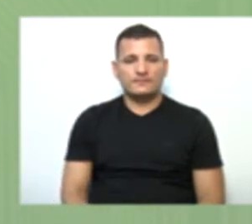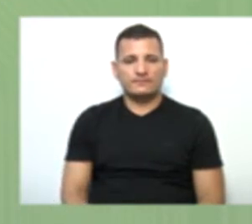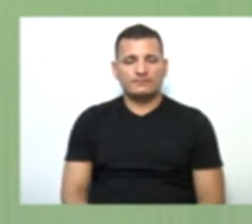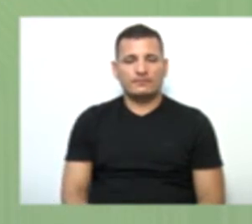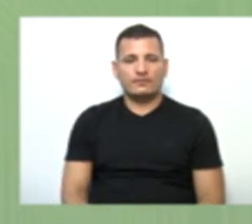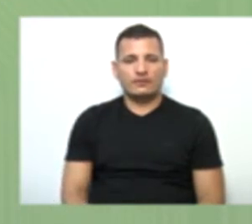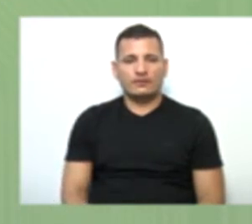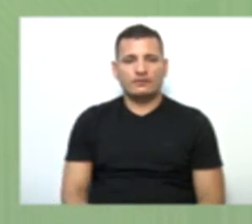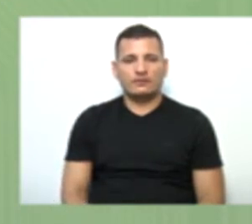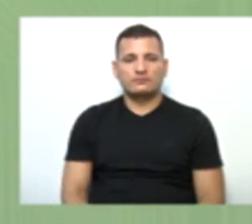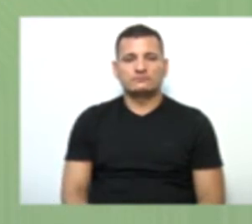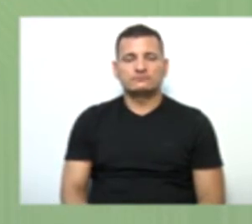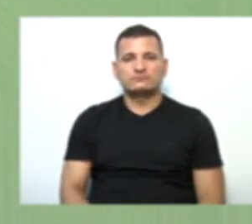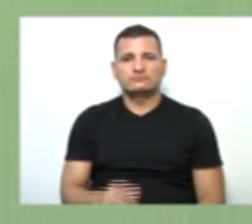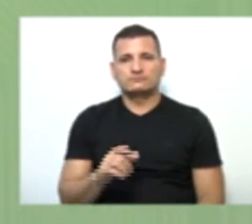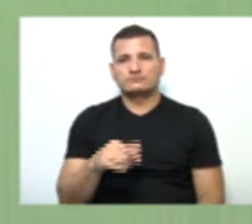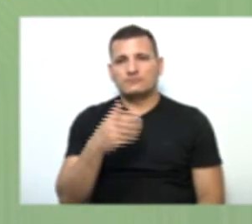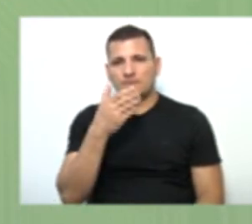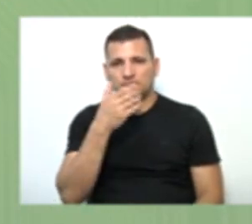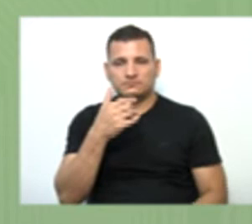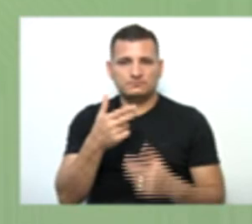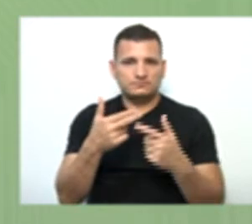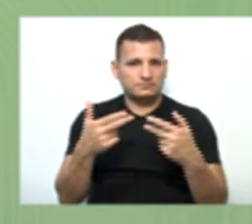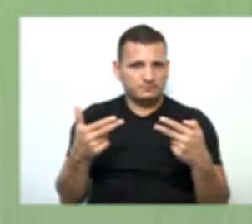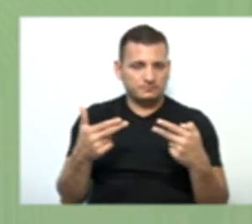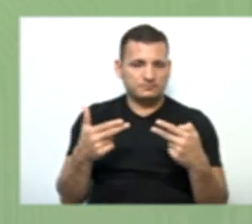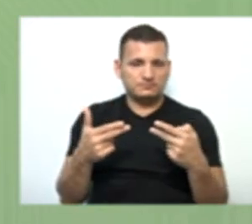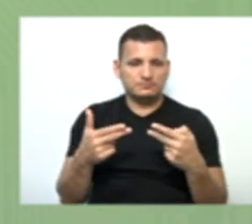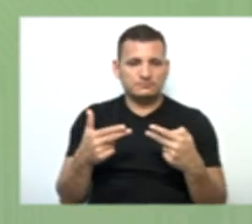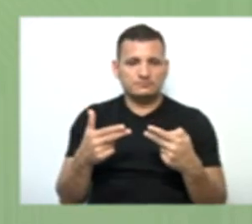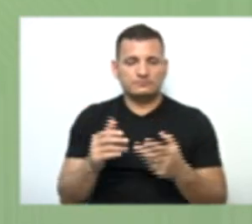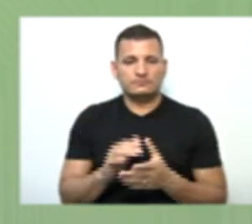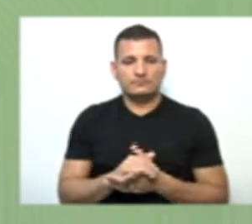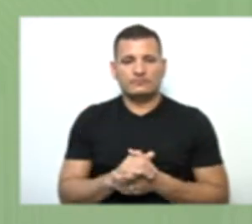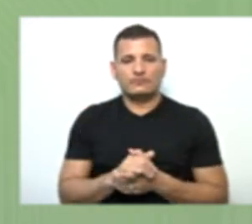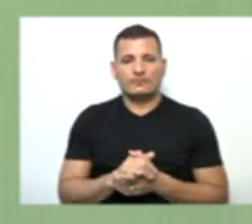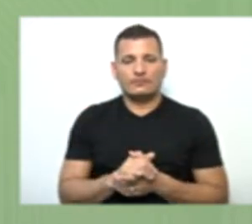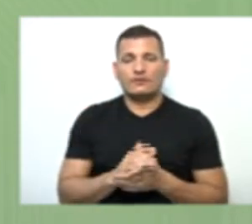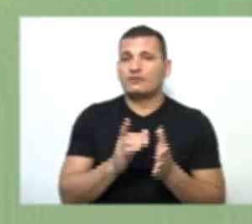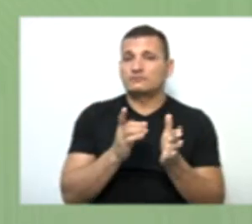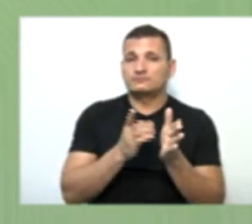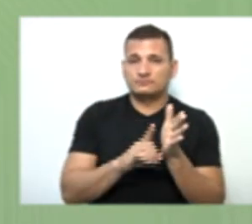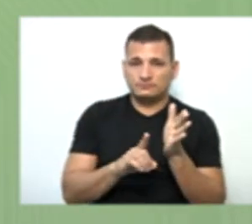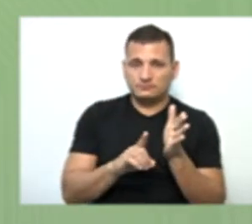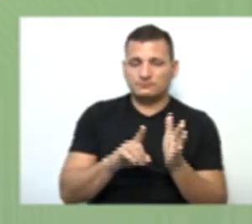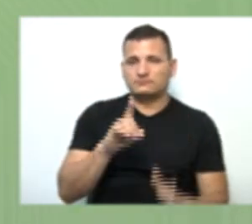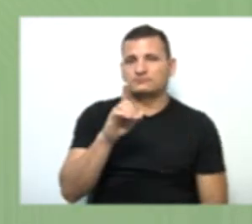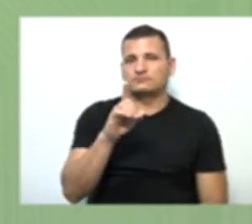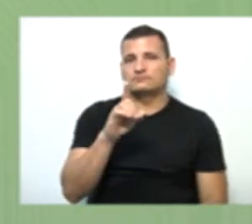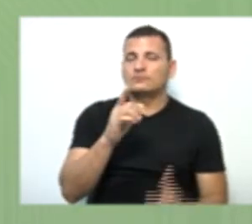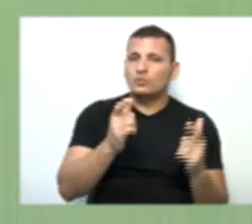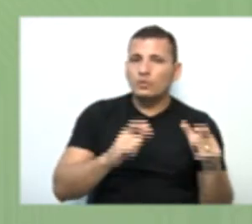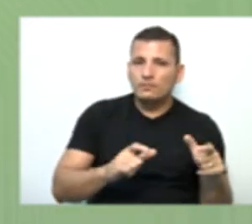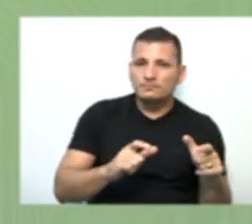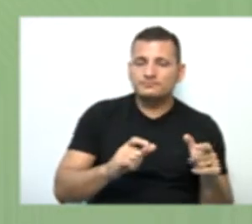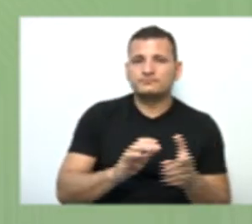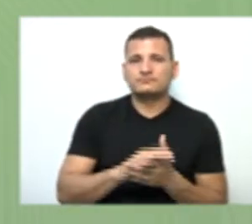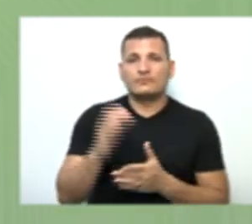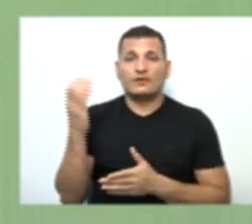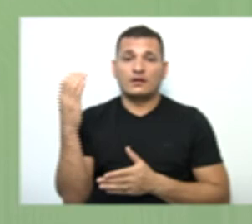foi as frutas. Exatamente. Então vamos gravar isso, hein? Débito, destino, crédito,